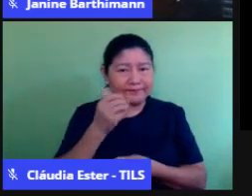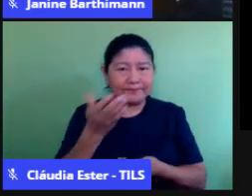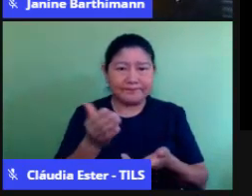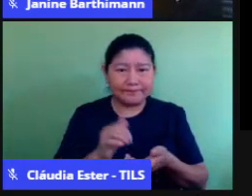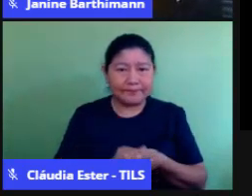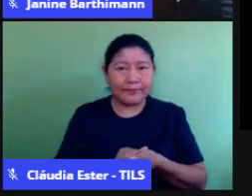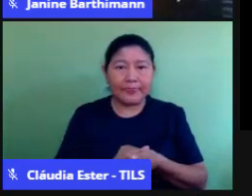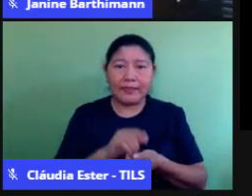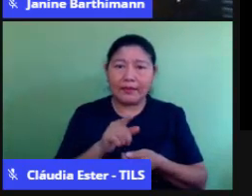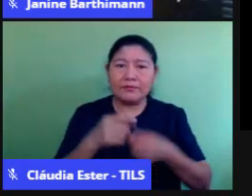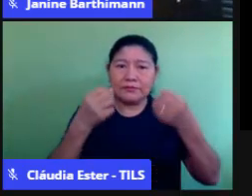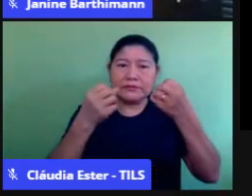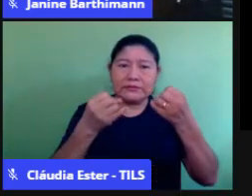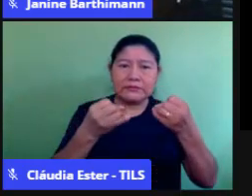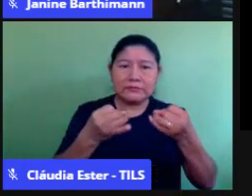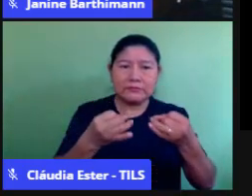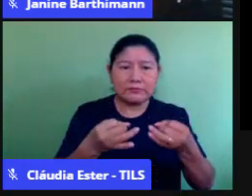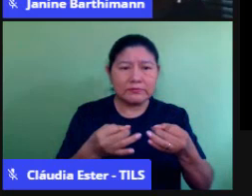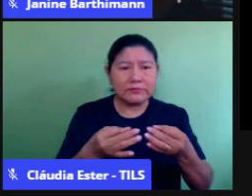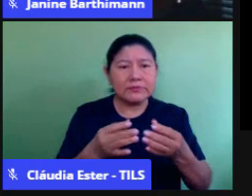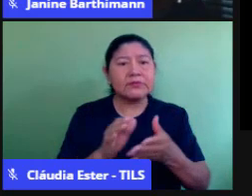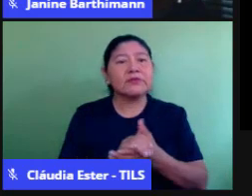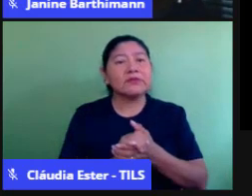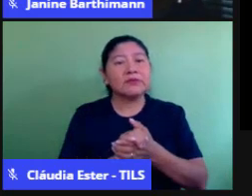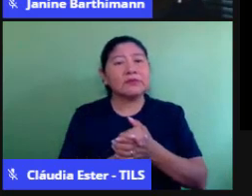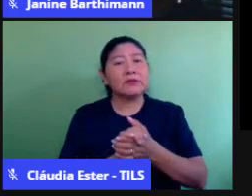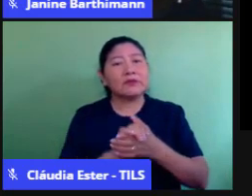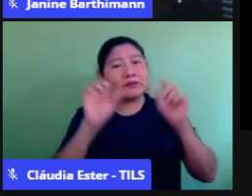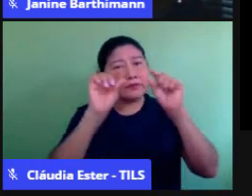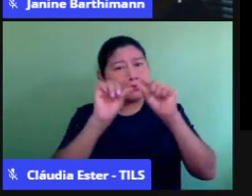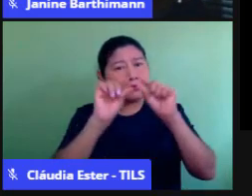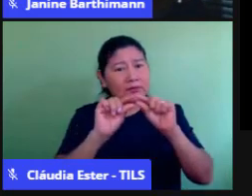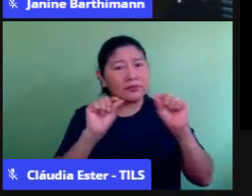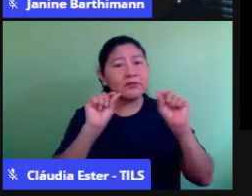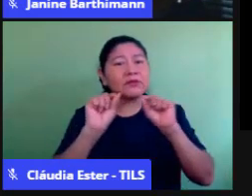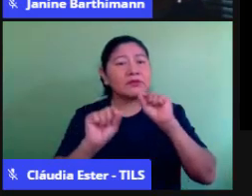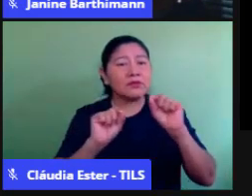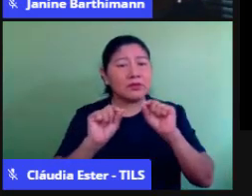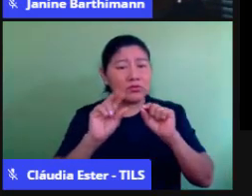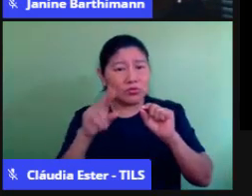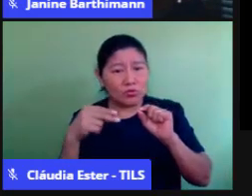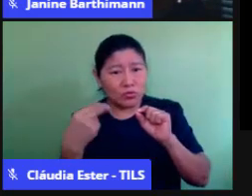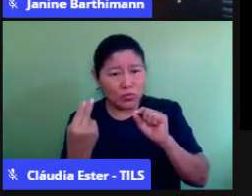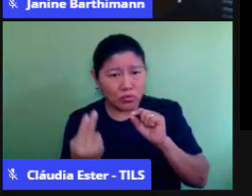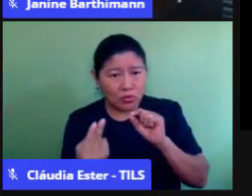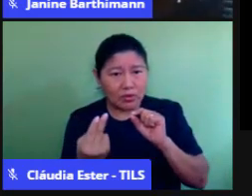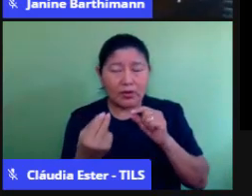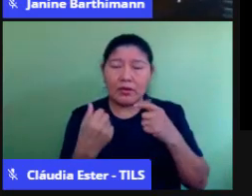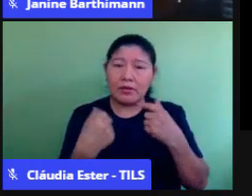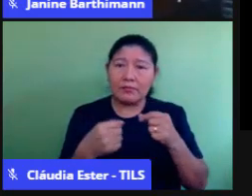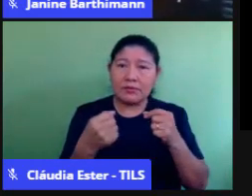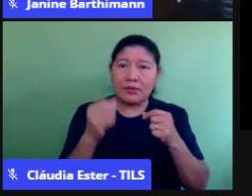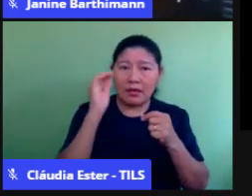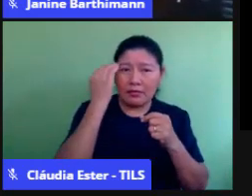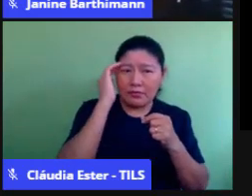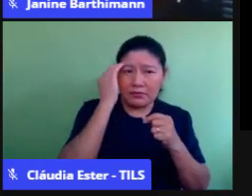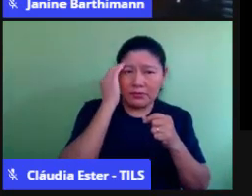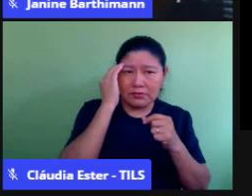traz de uma maneira bonita também, né, a questão de que a compreensão da crise